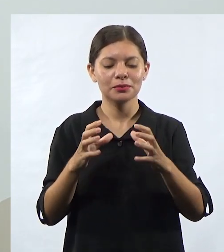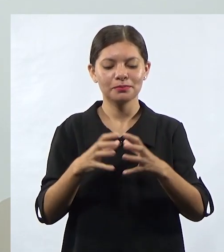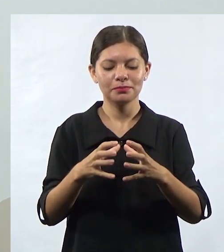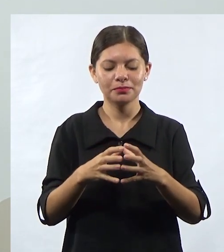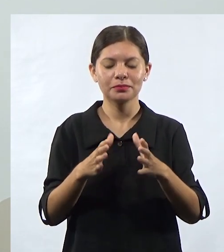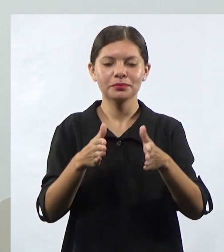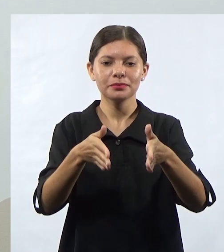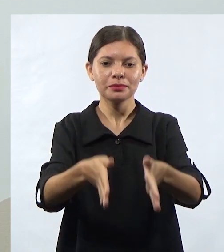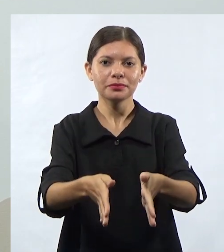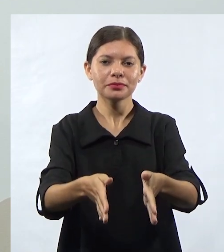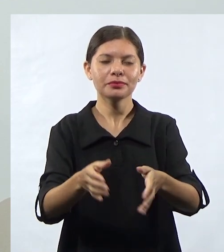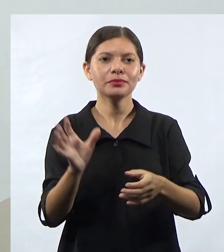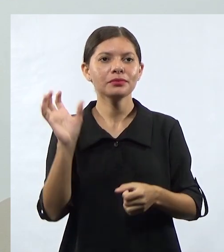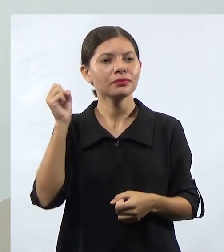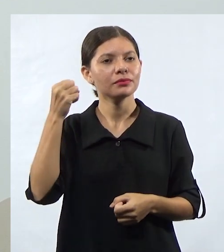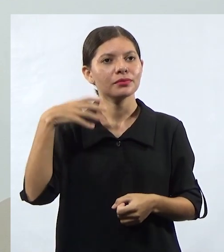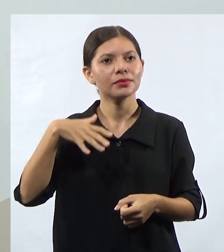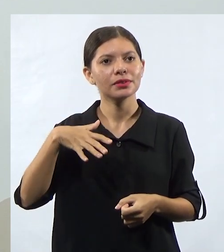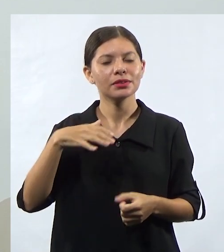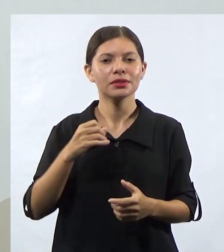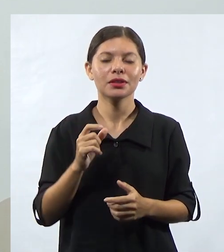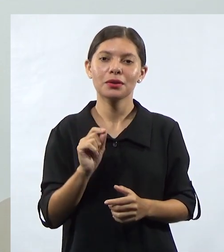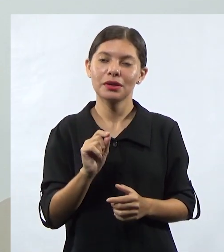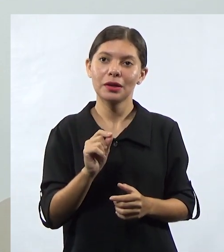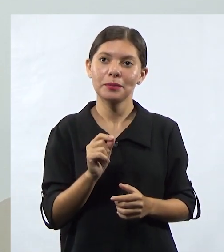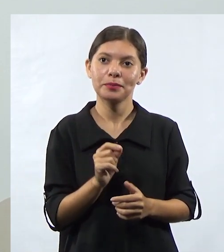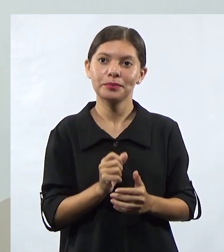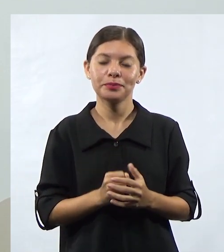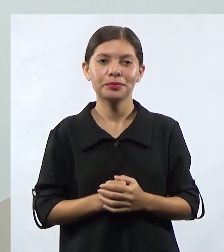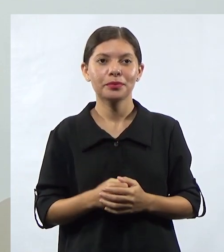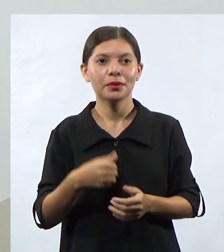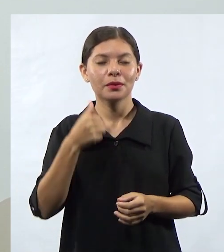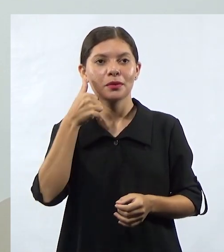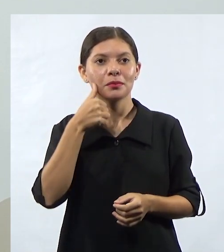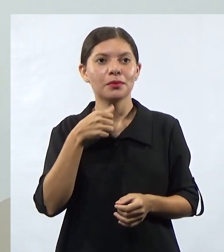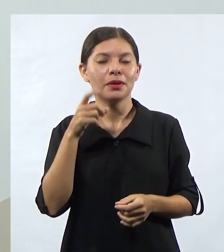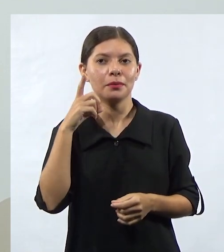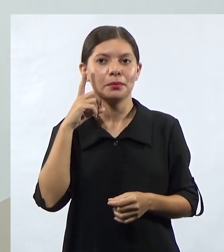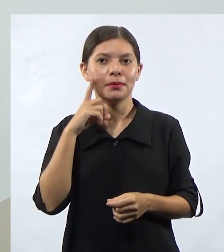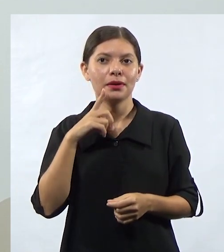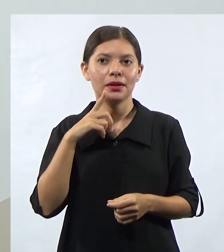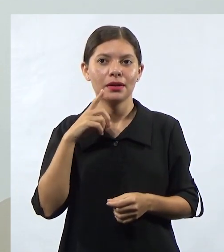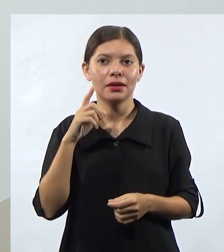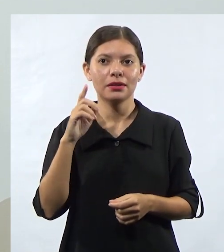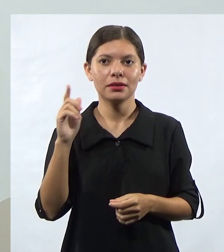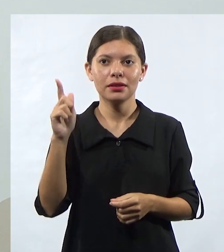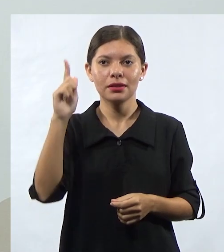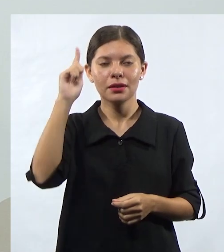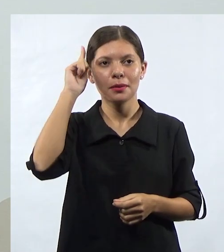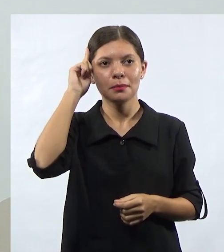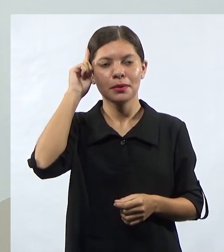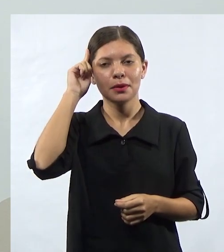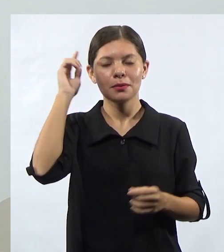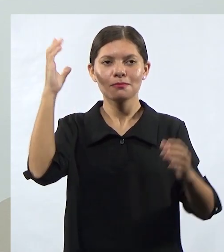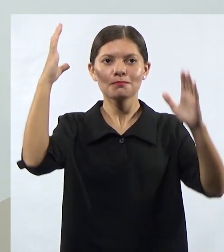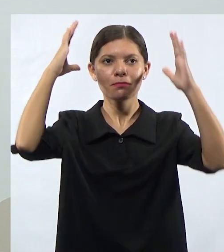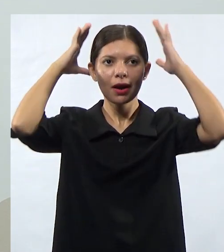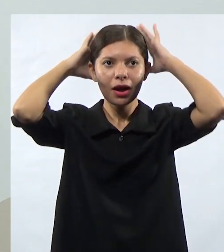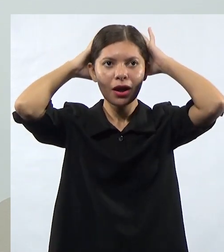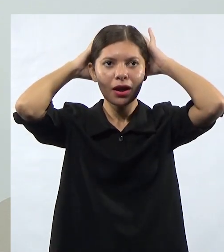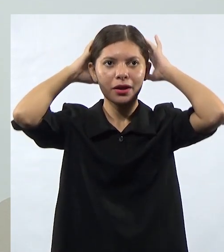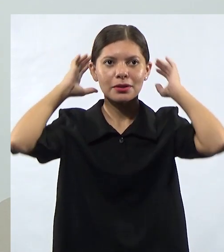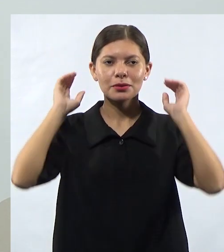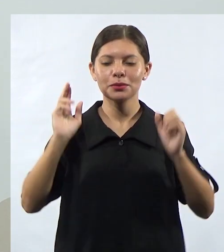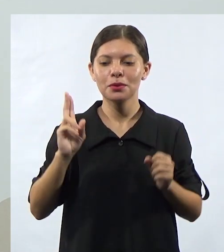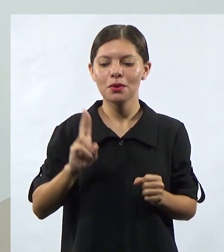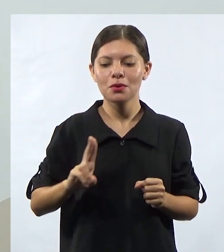focal. Passo a minha audiodescrição, né? Eu sou uma mulher parda, de cabelo preto, amarrada em rabo de cavalo, estou com